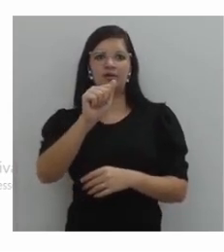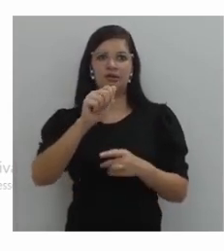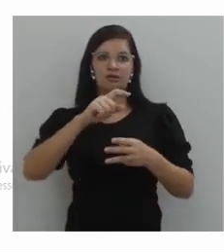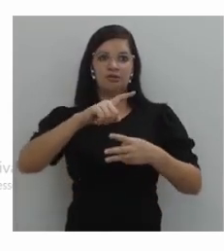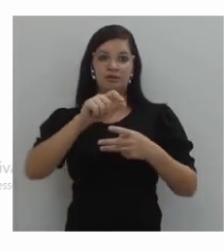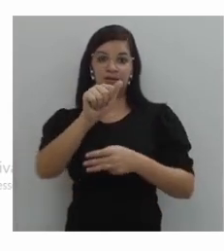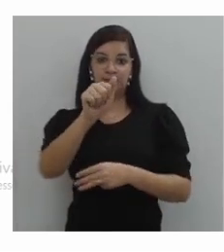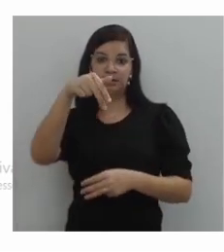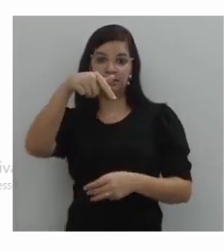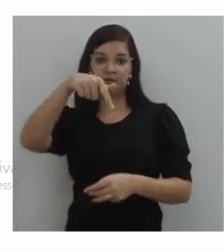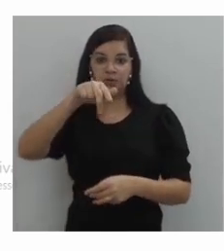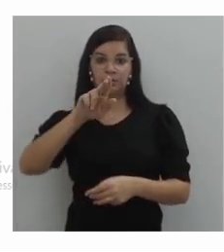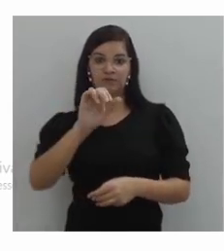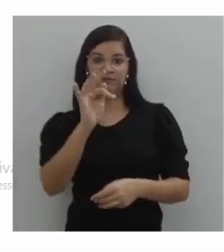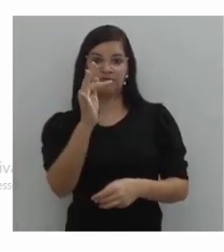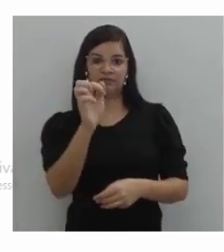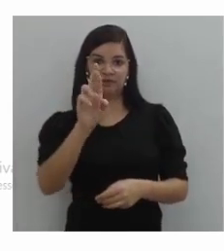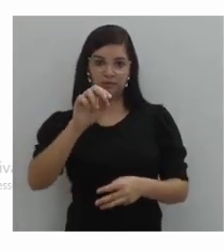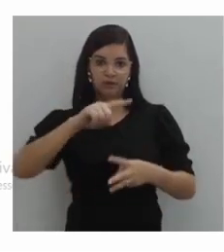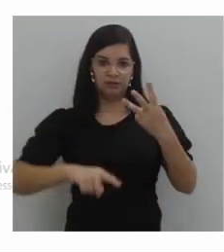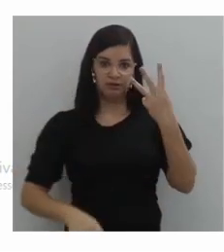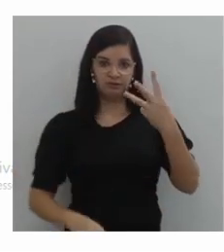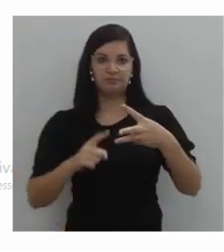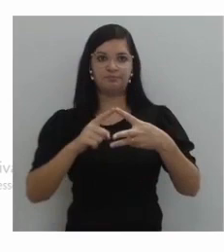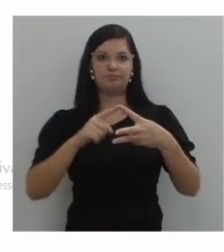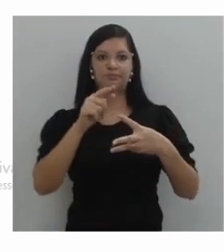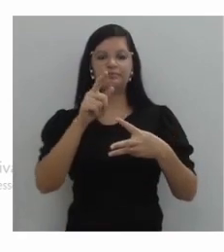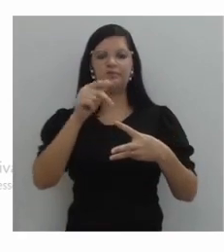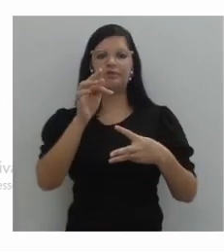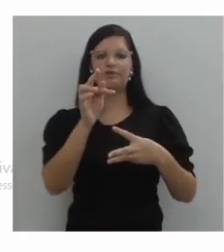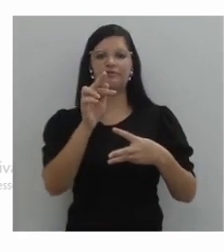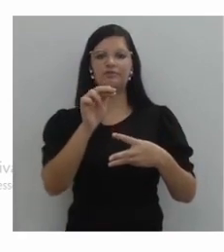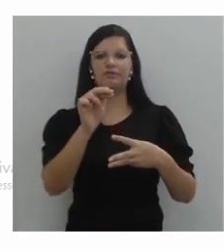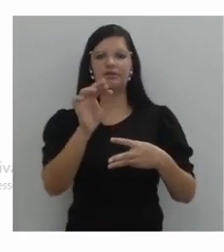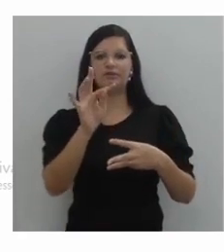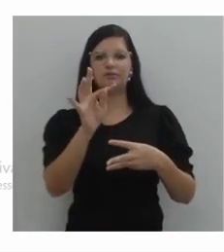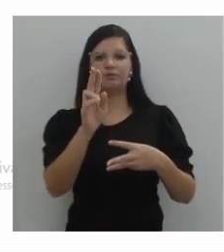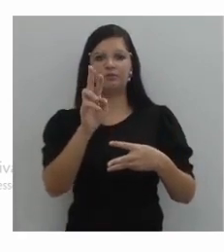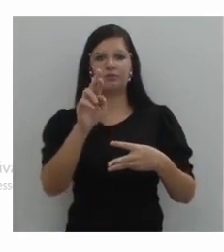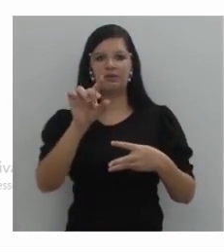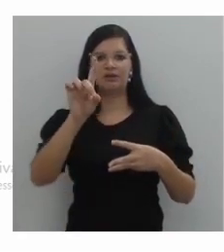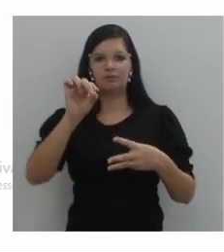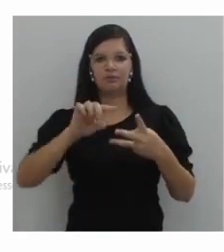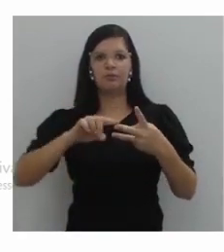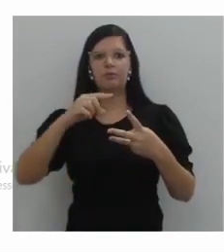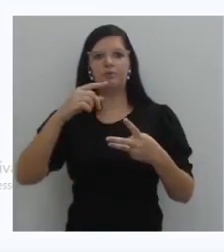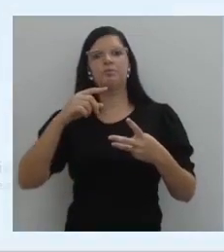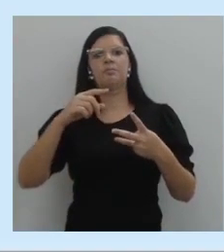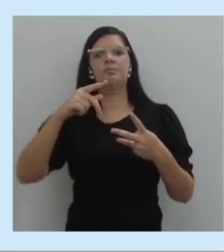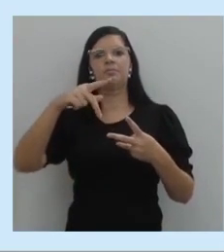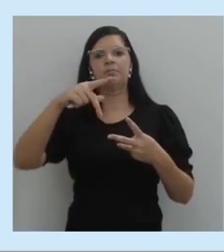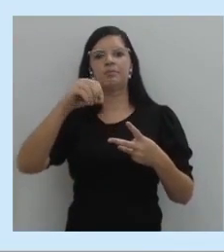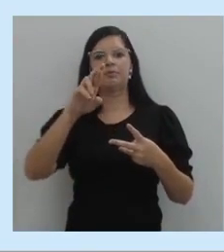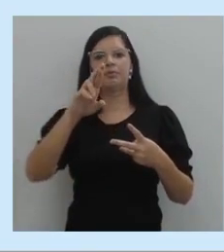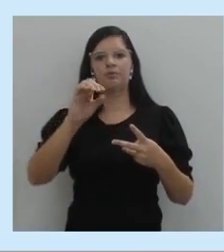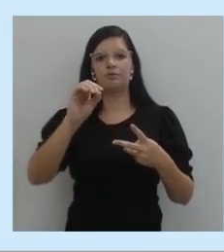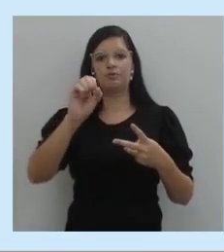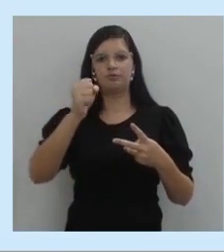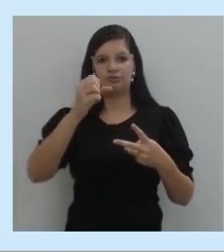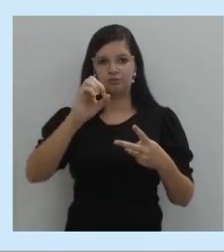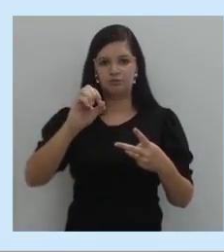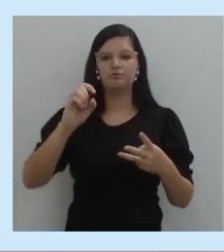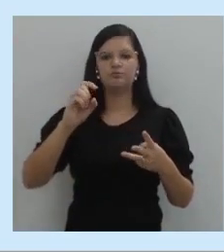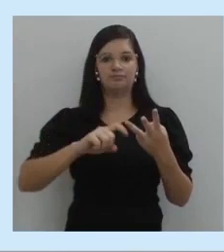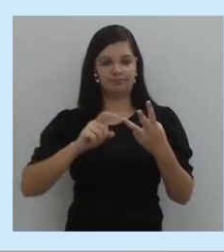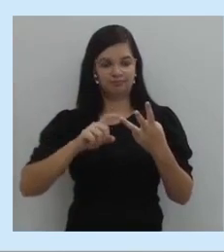em três tipos, tá? Fraturado, poroso e kárstico, tá? Olha para mim, oitavo ano, por favor. Então, a